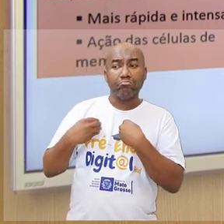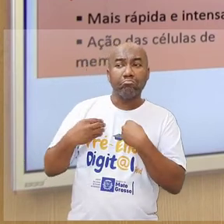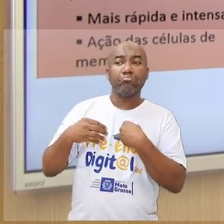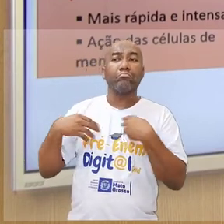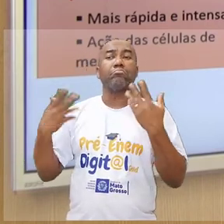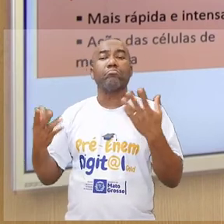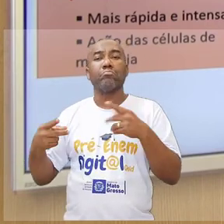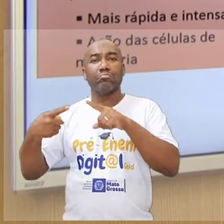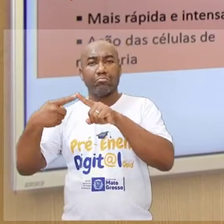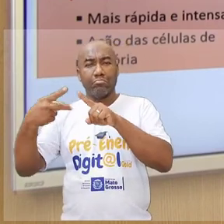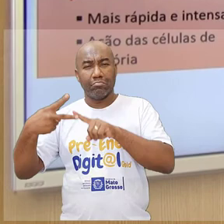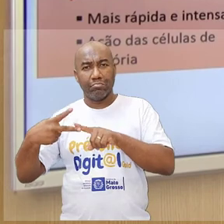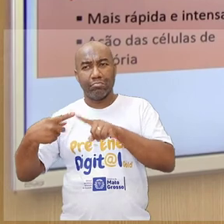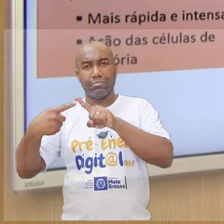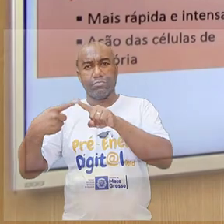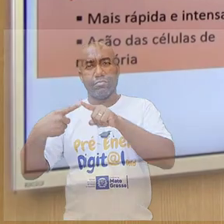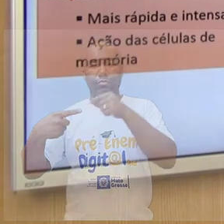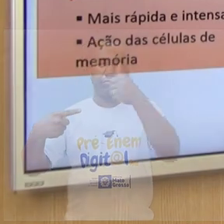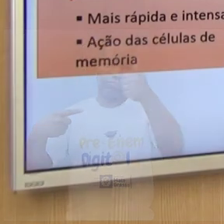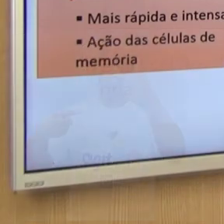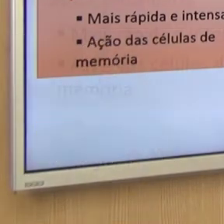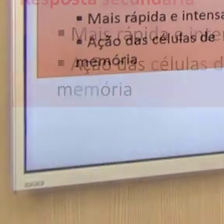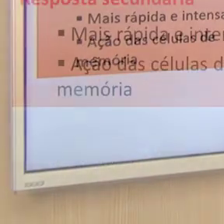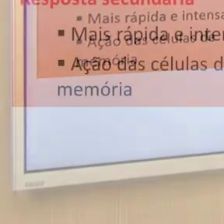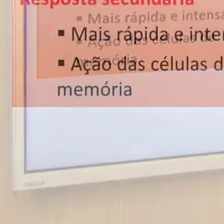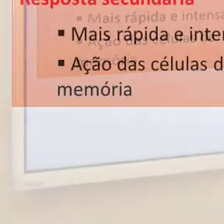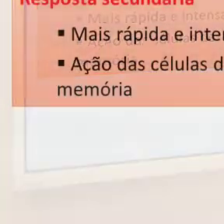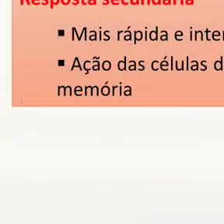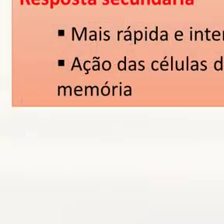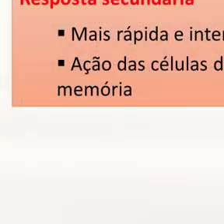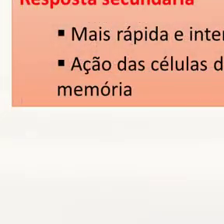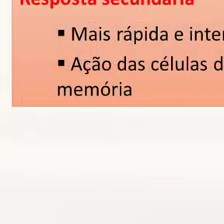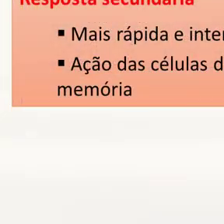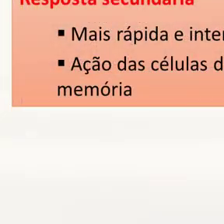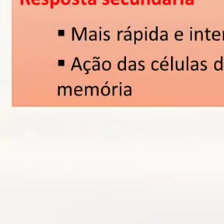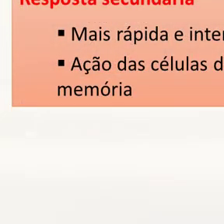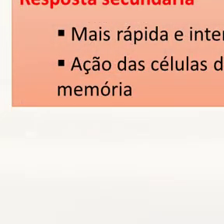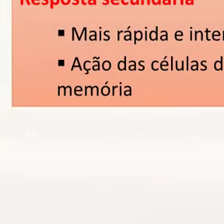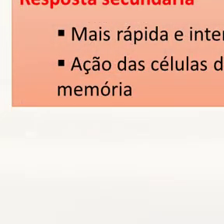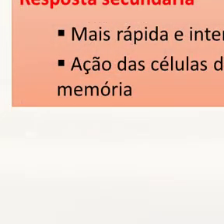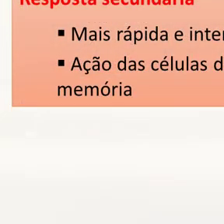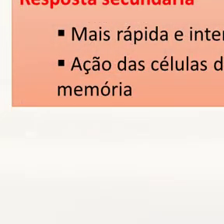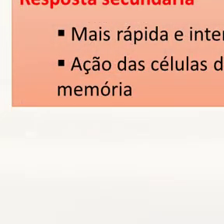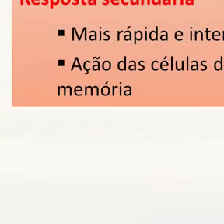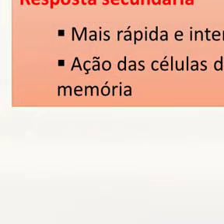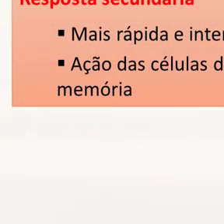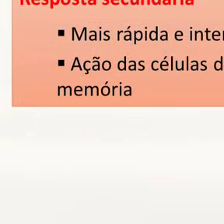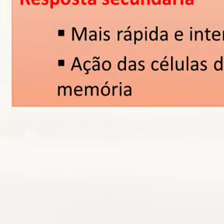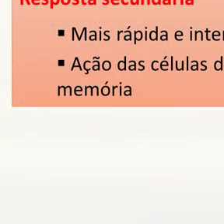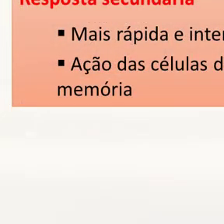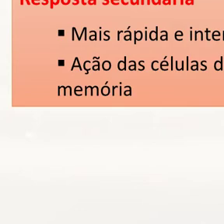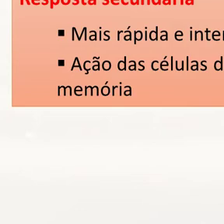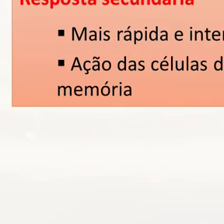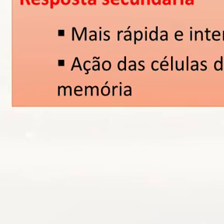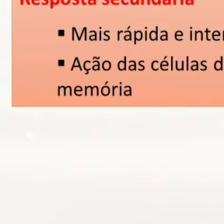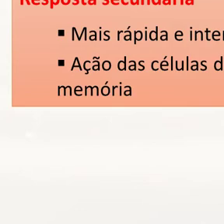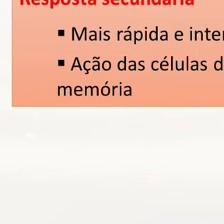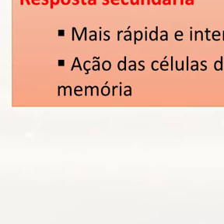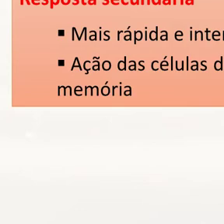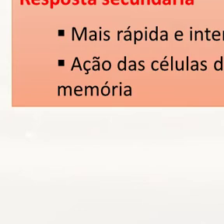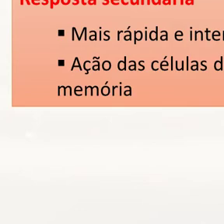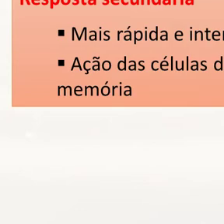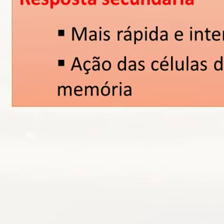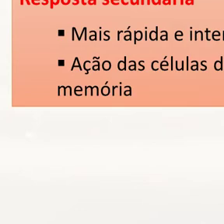quando você tomou vacina e sentiu uma certa febre, por exemplo? Ou você que tem filhos e que acompanhou seu filho, seu